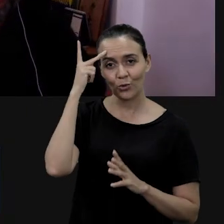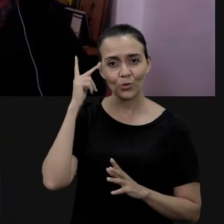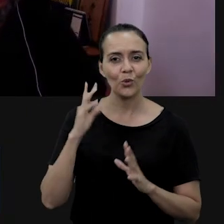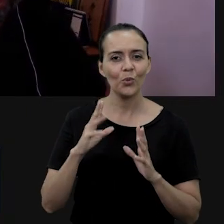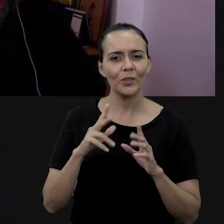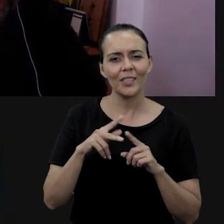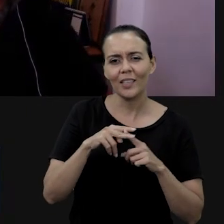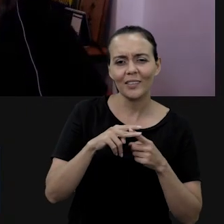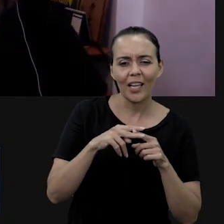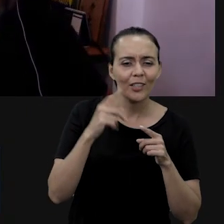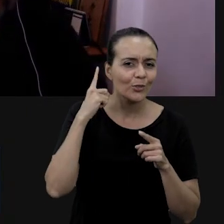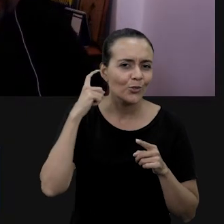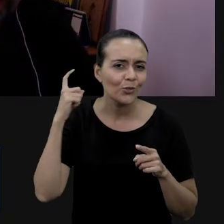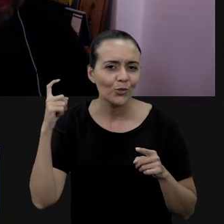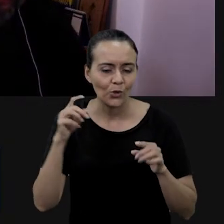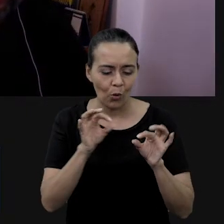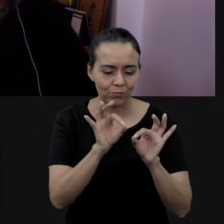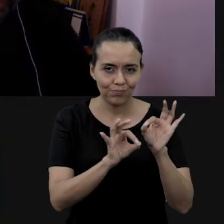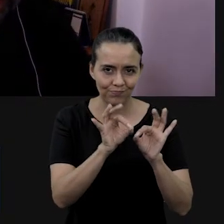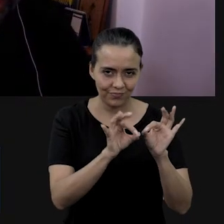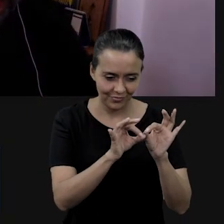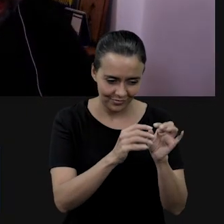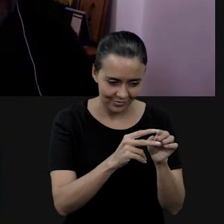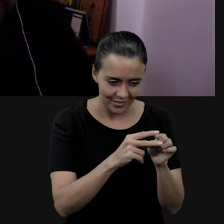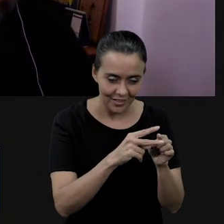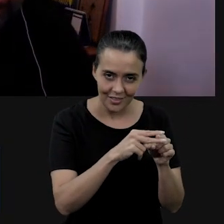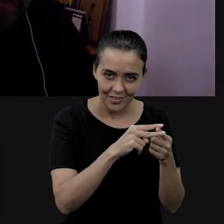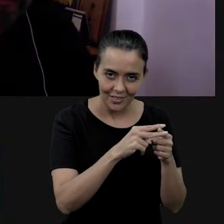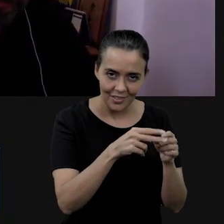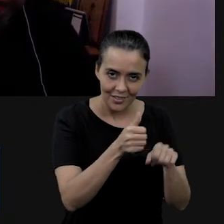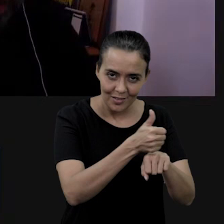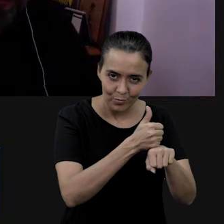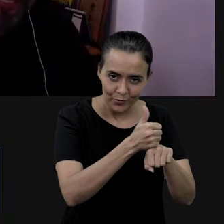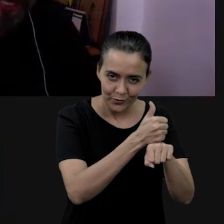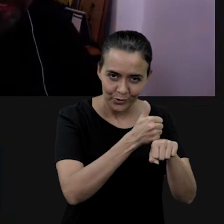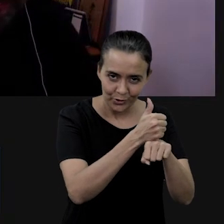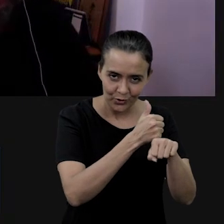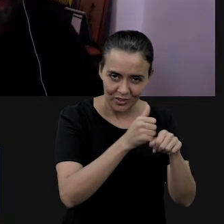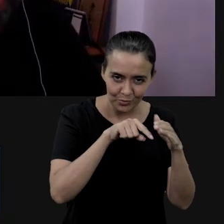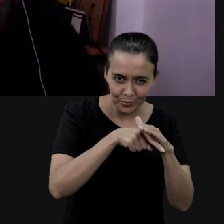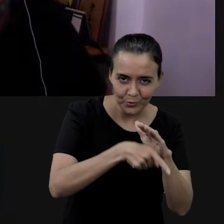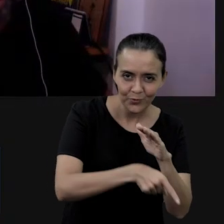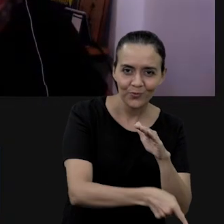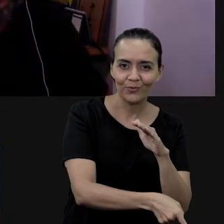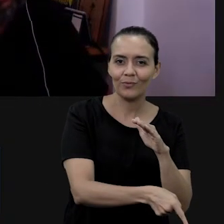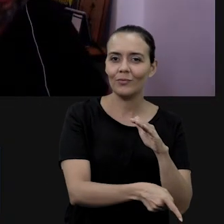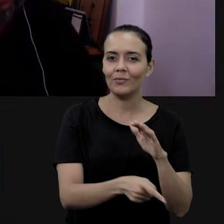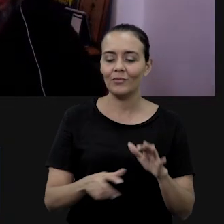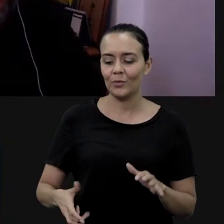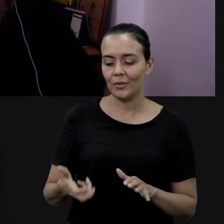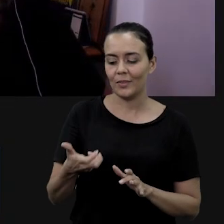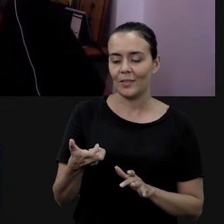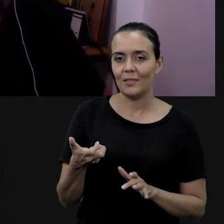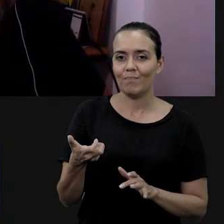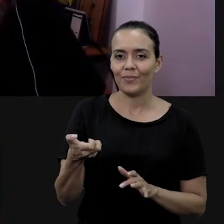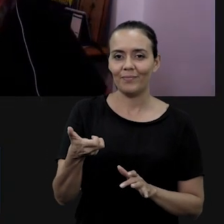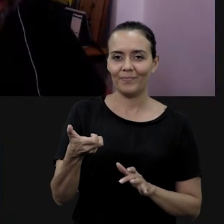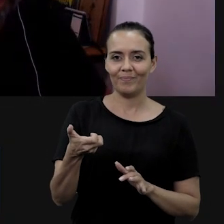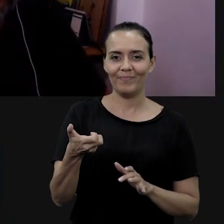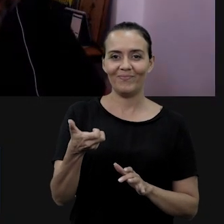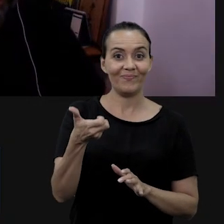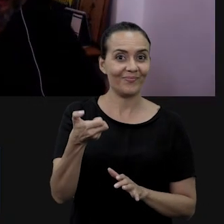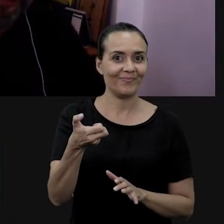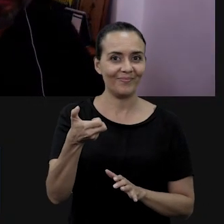de som em geral acabam entrando nessa grande família histórica, assim, de estar ali na hora